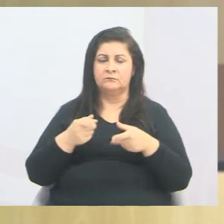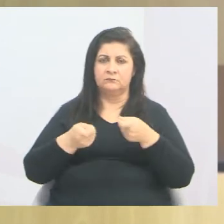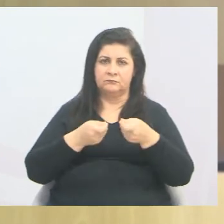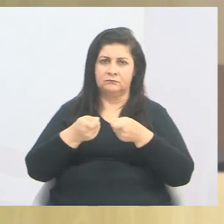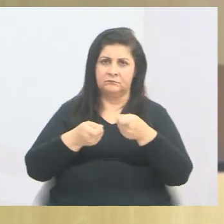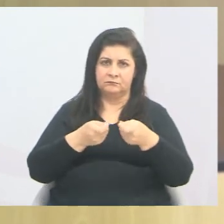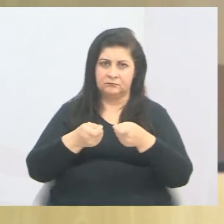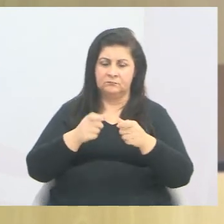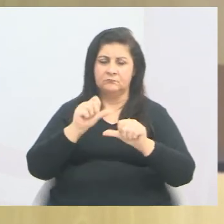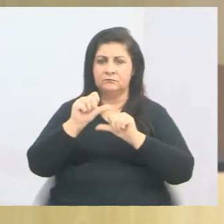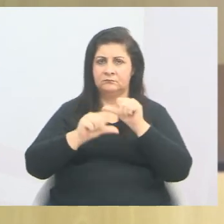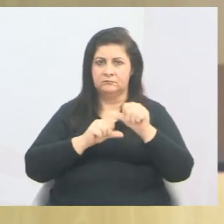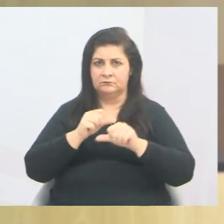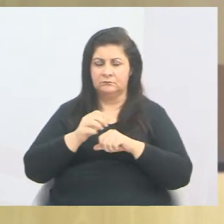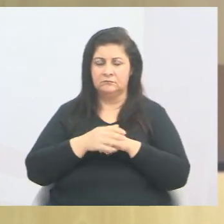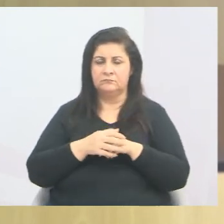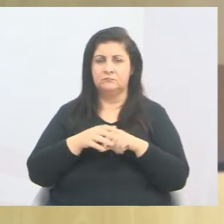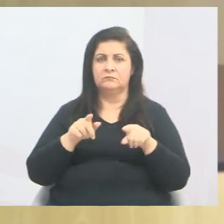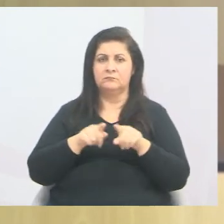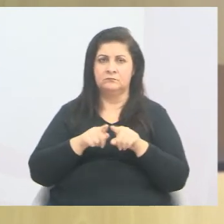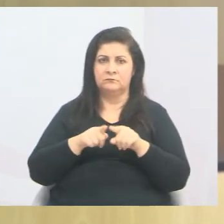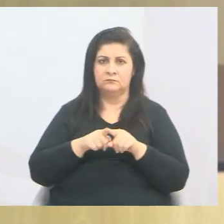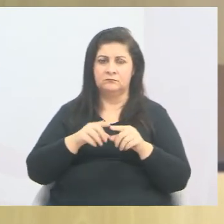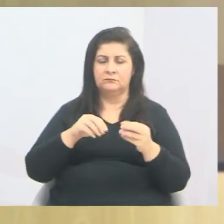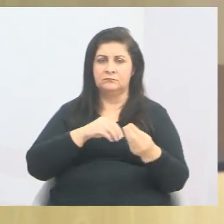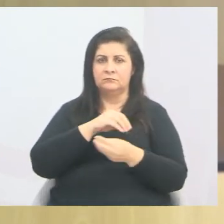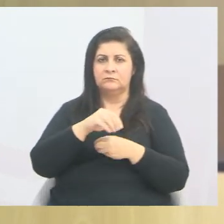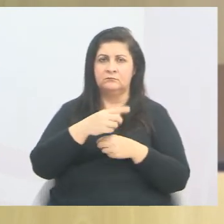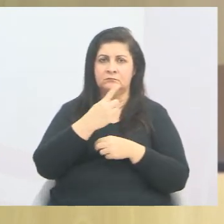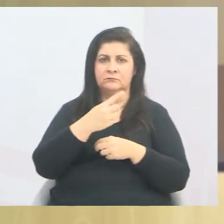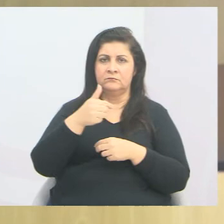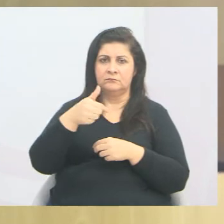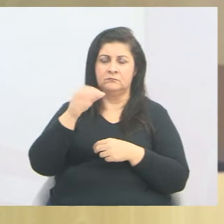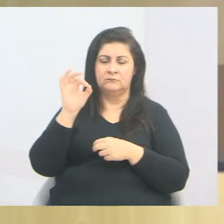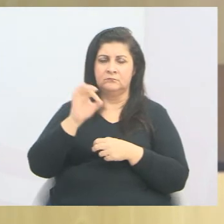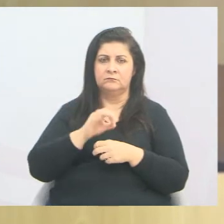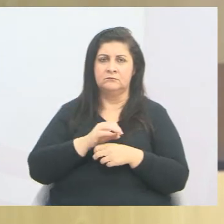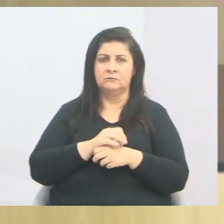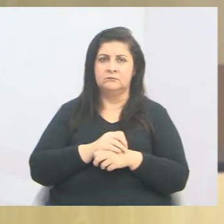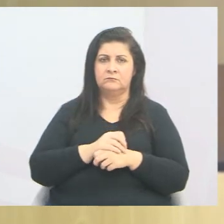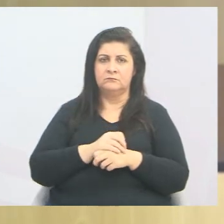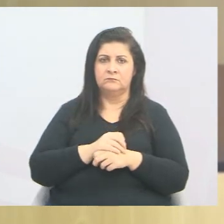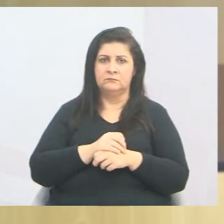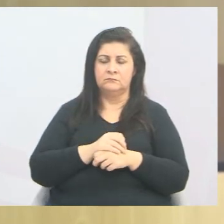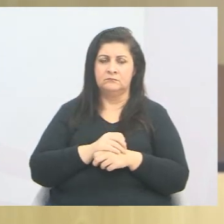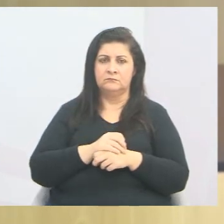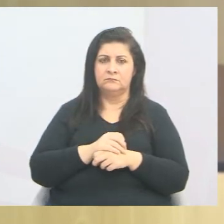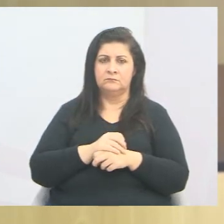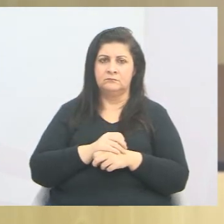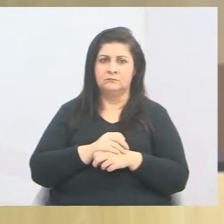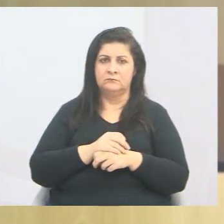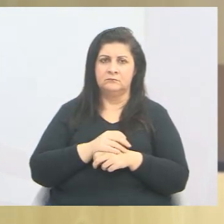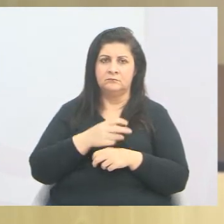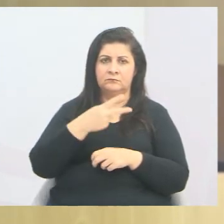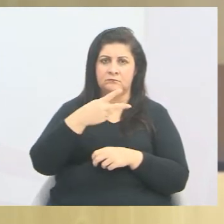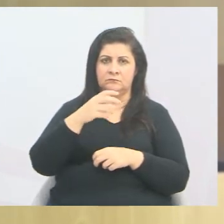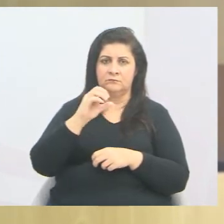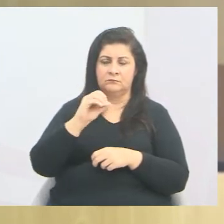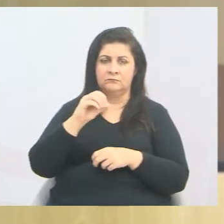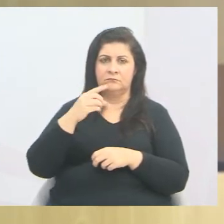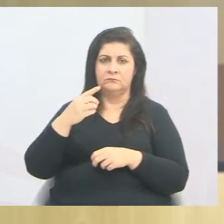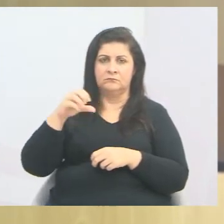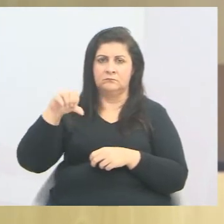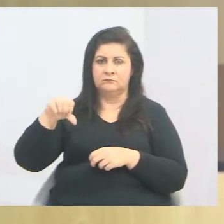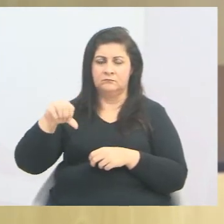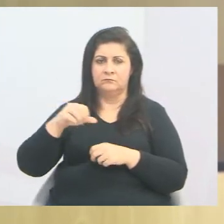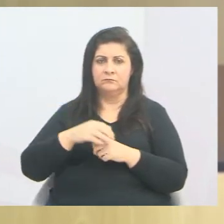houve mudanças, né? Também houve um remanejamento em torno de 17% mais ou menos. Já em 2019 teve